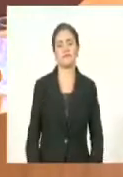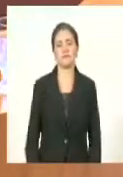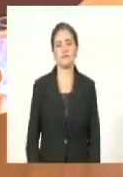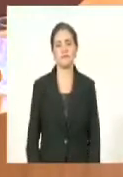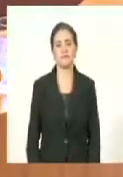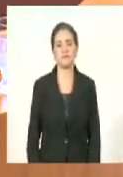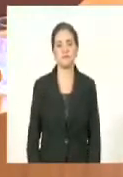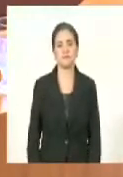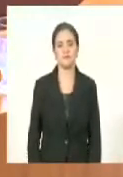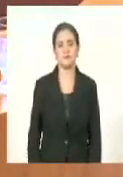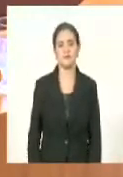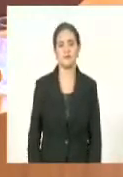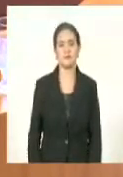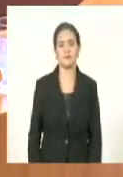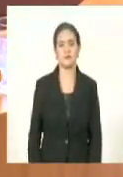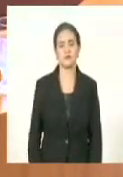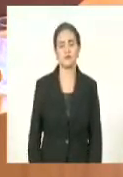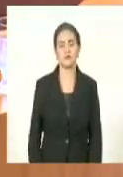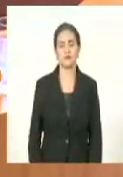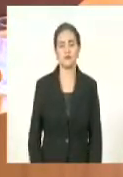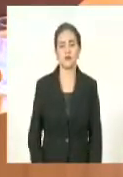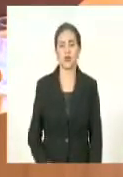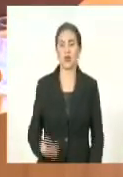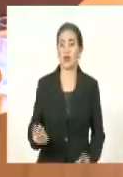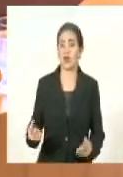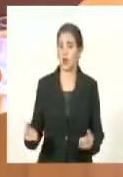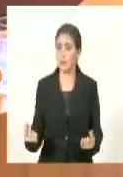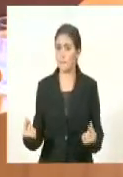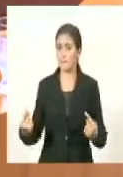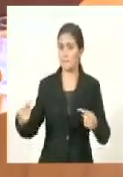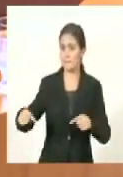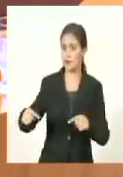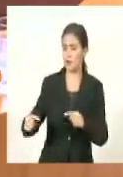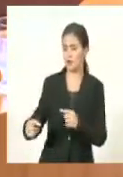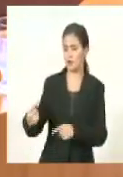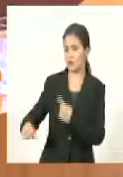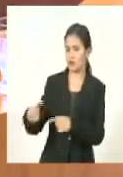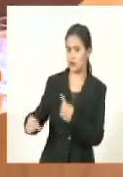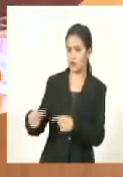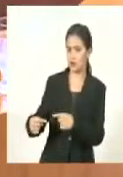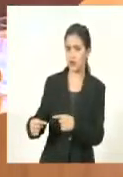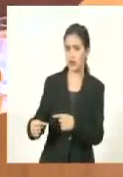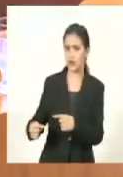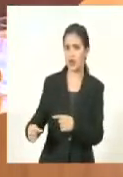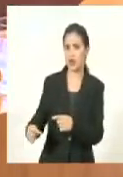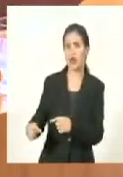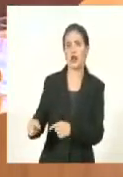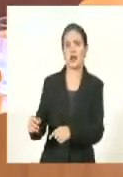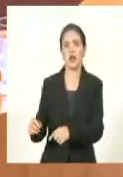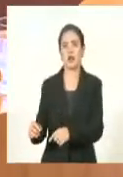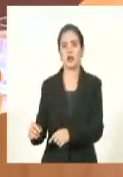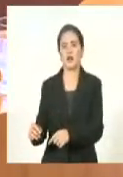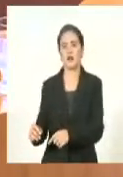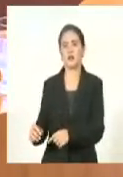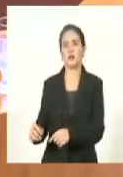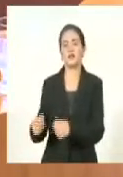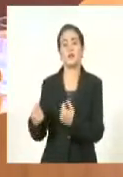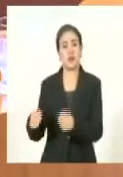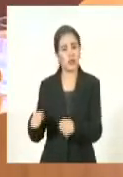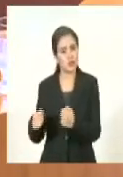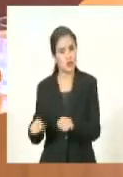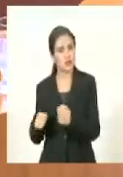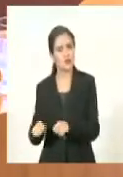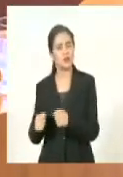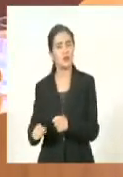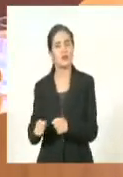Privar a oposição aqui na Assembleia de ter acesso a informações sobre os contratos nebulosos do governo é demonstração